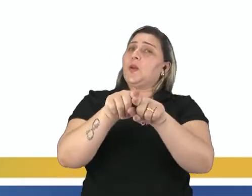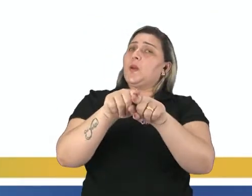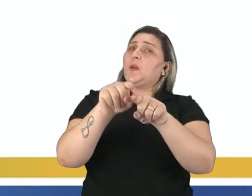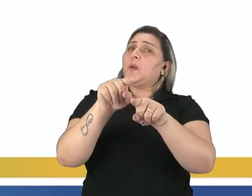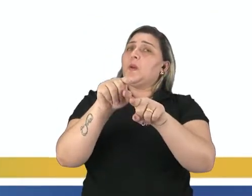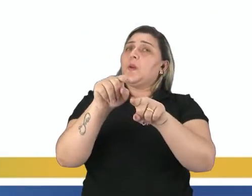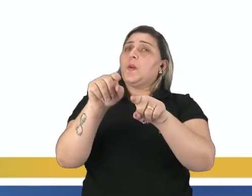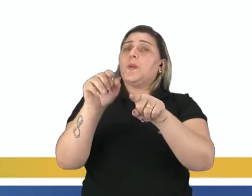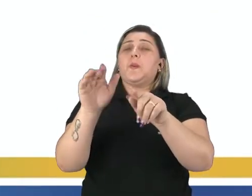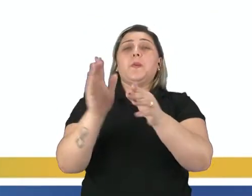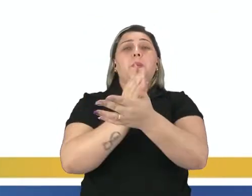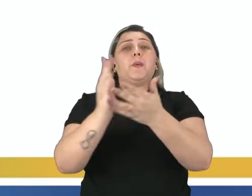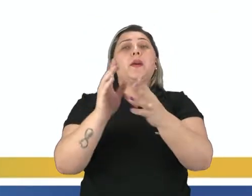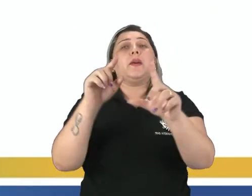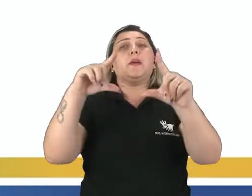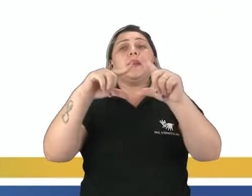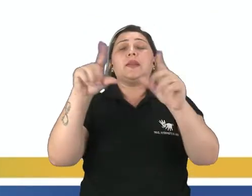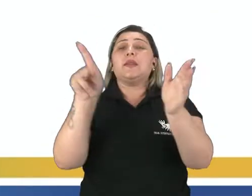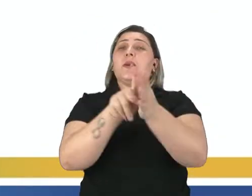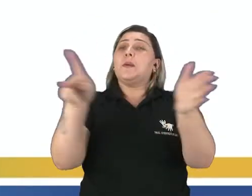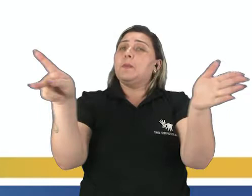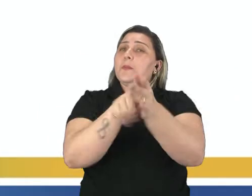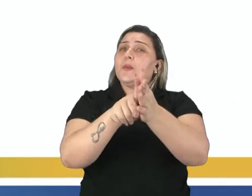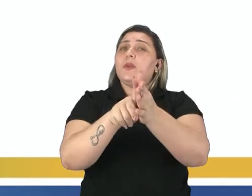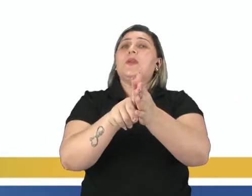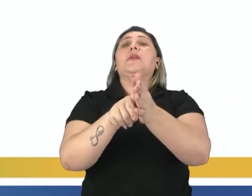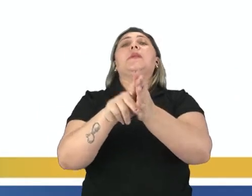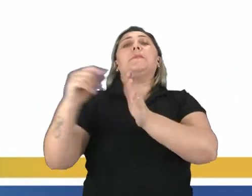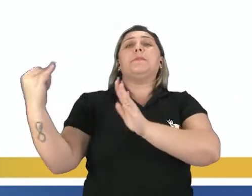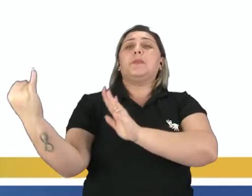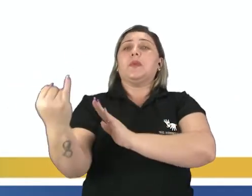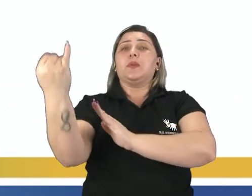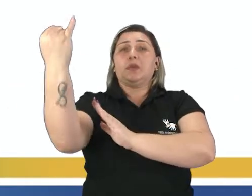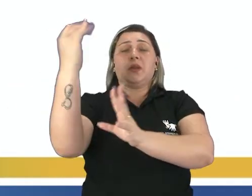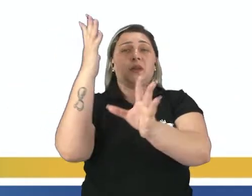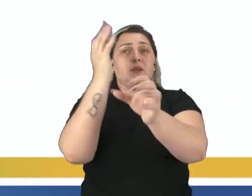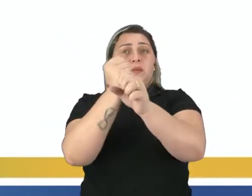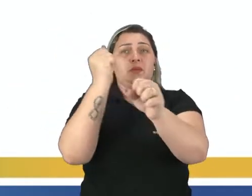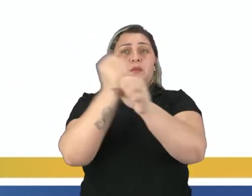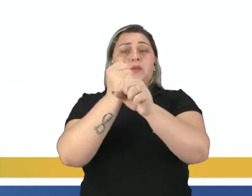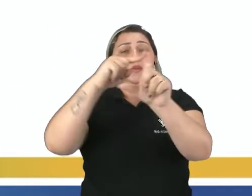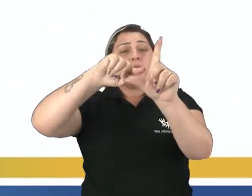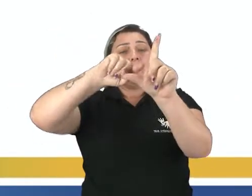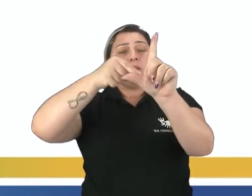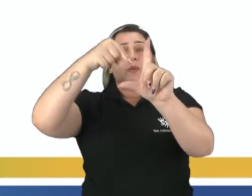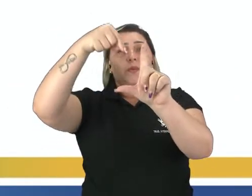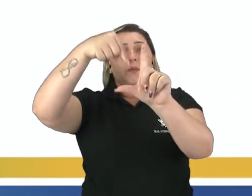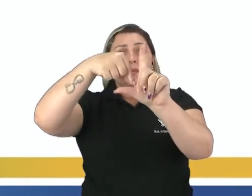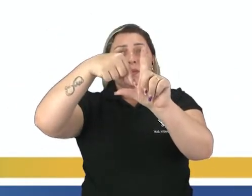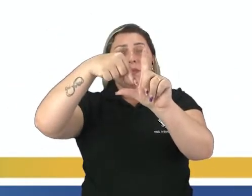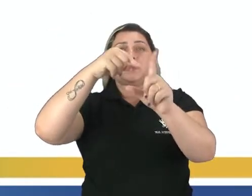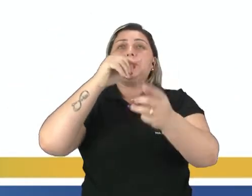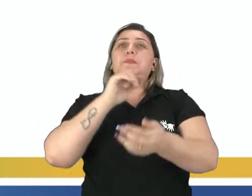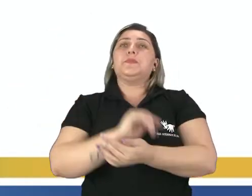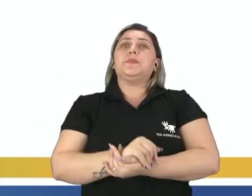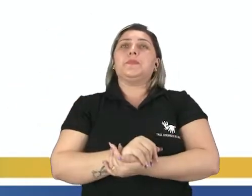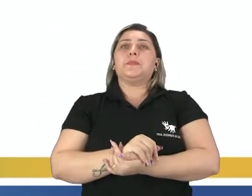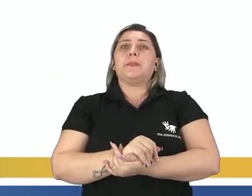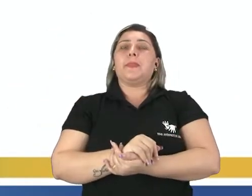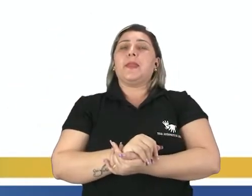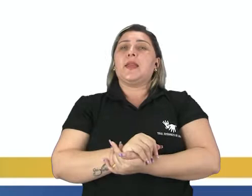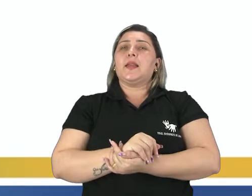Qualquer triângulo, ele possui uma propriedade fundamental, né, que é a soma dos seus ângulos internos